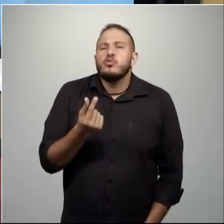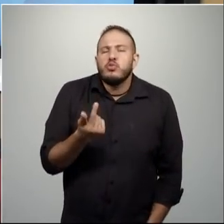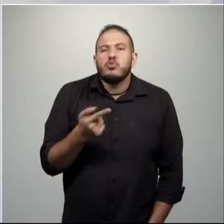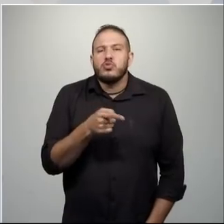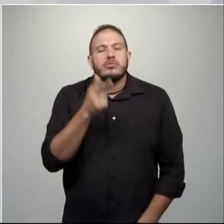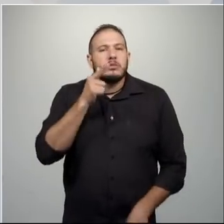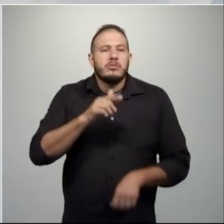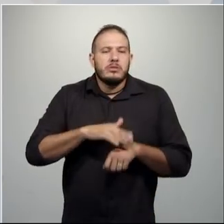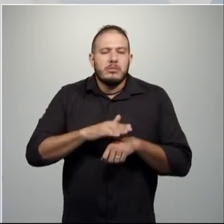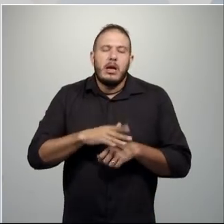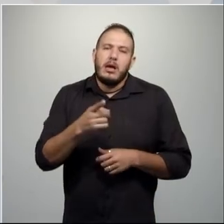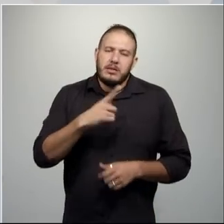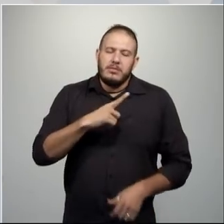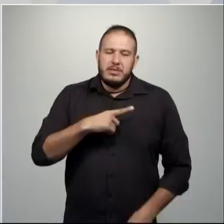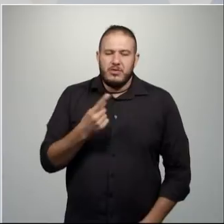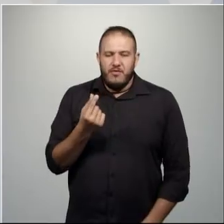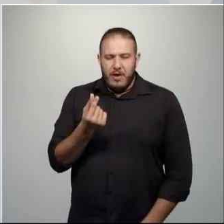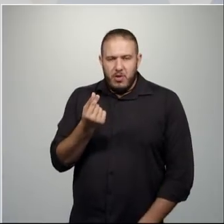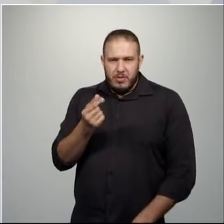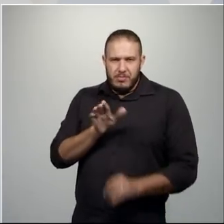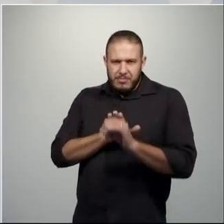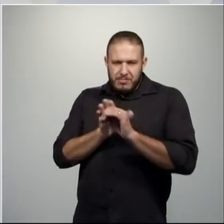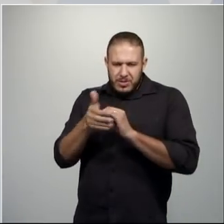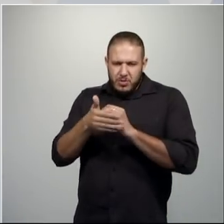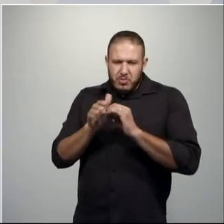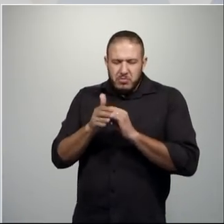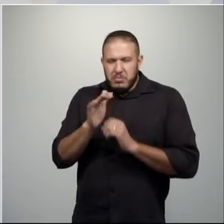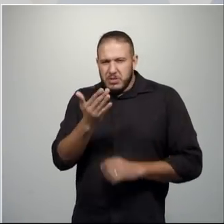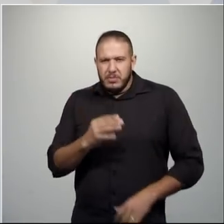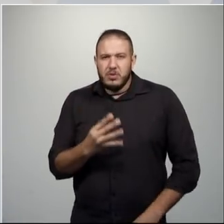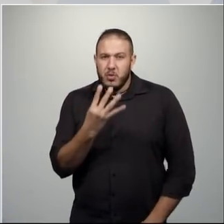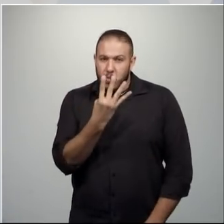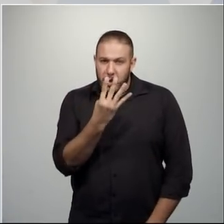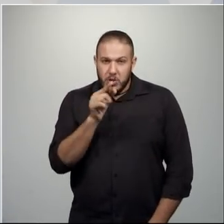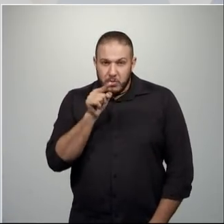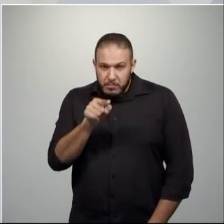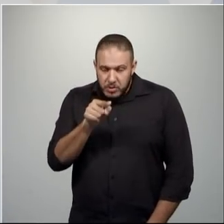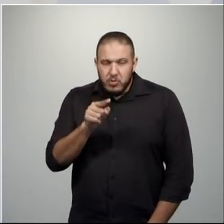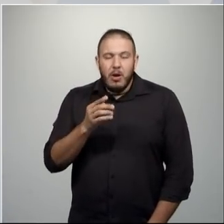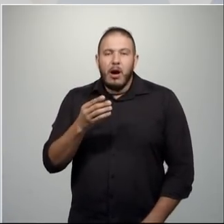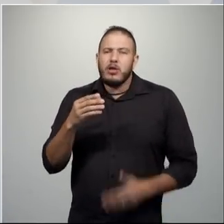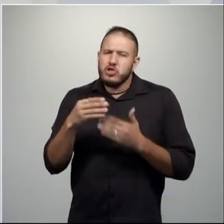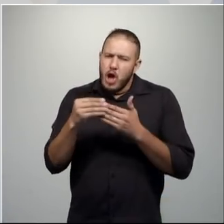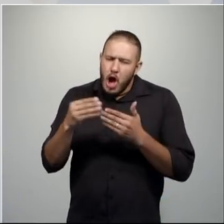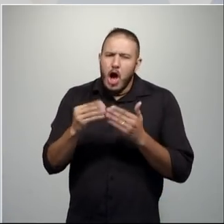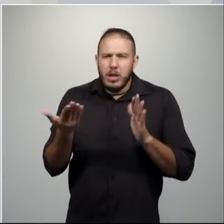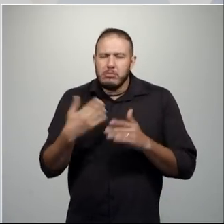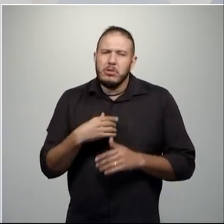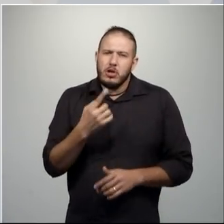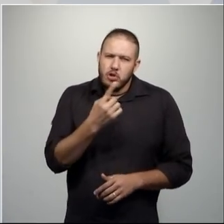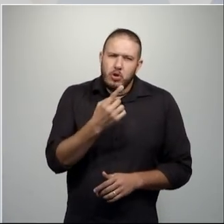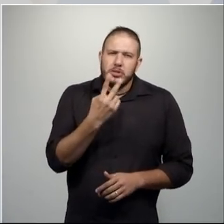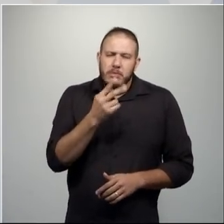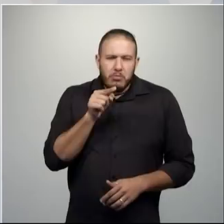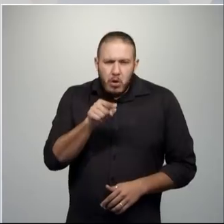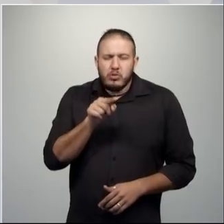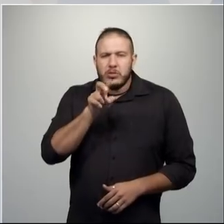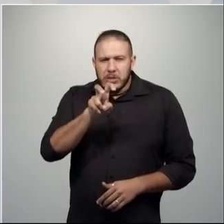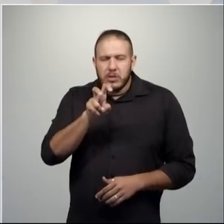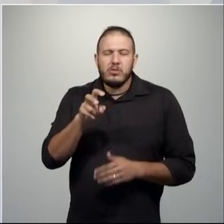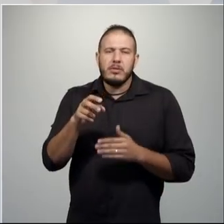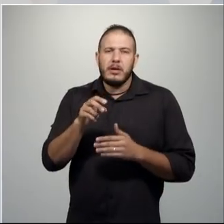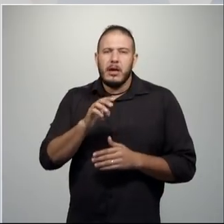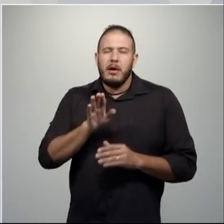isso a montanha que o valor limite conta da ordem de 4 mil dólares 1 dedicou então 12.5 milhões faça